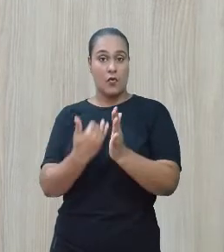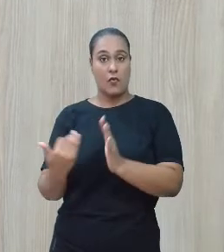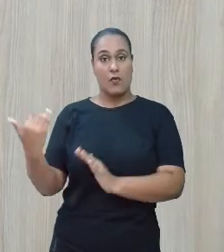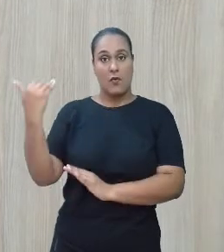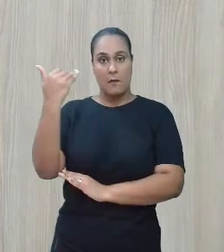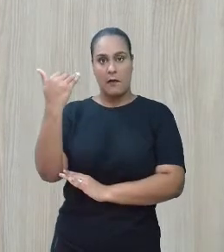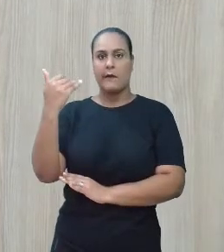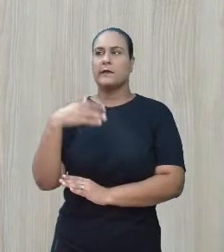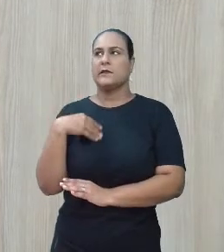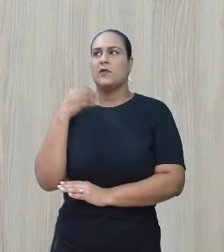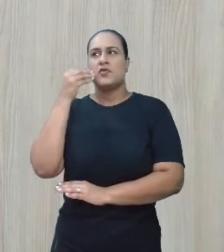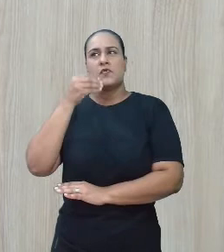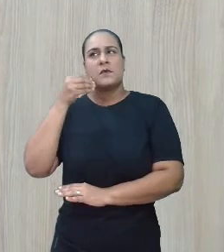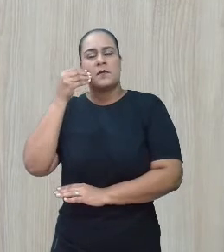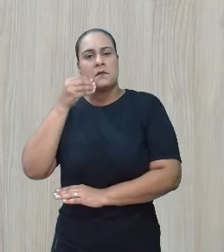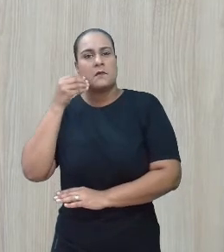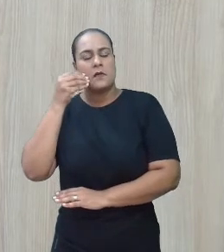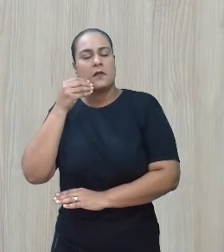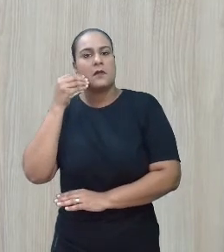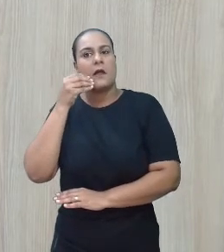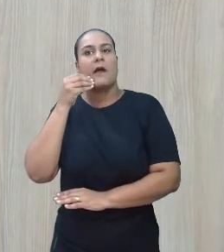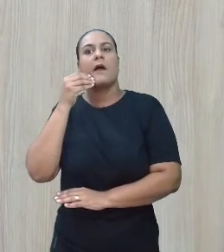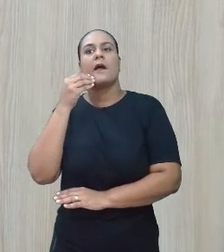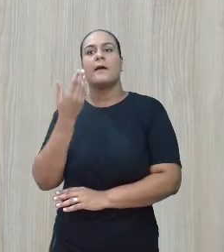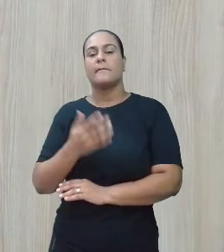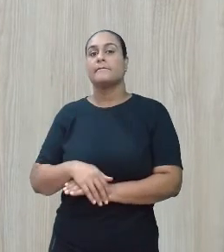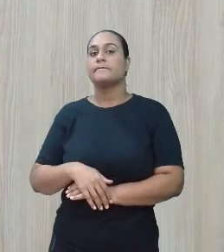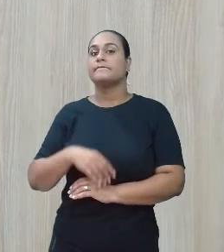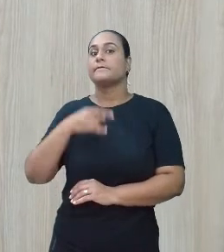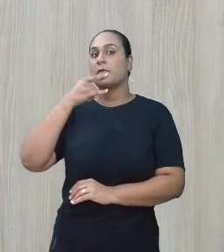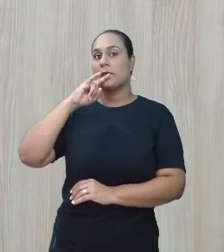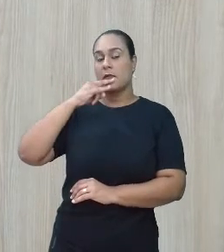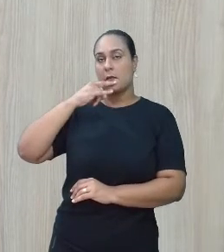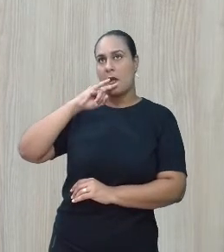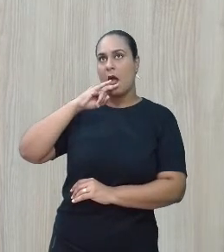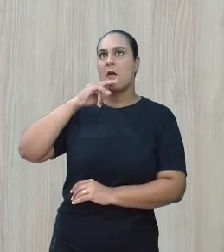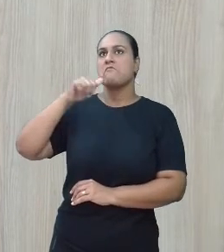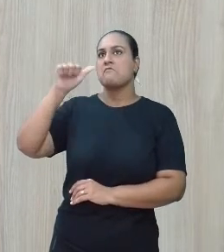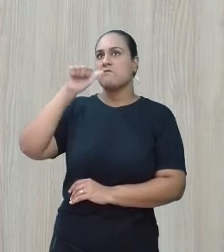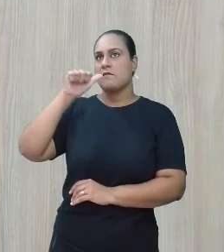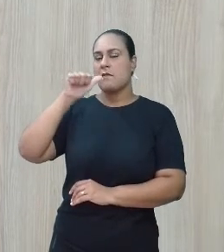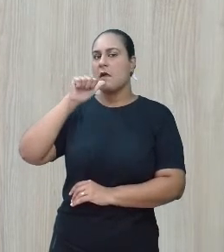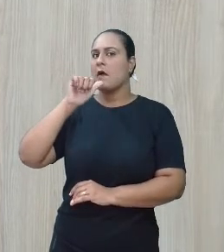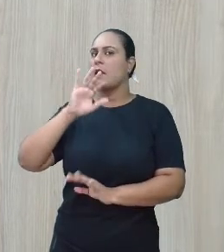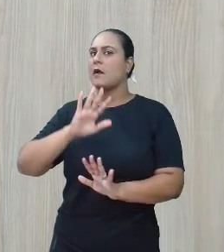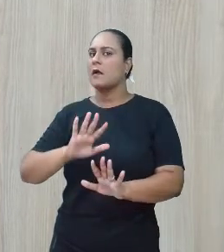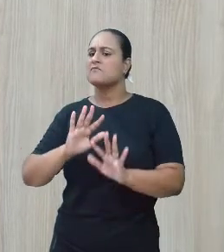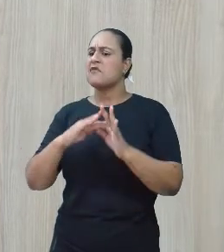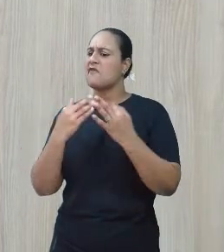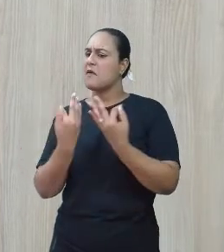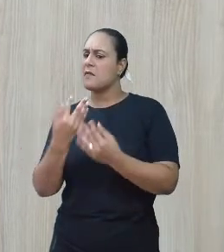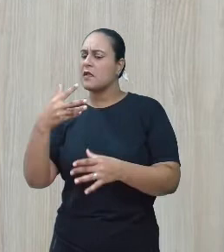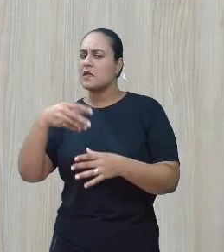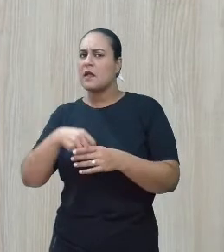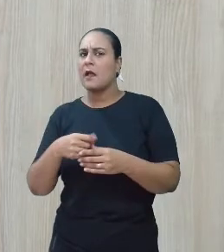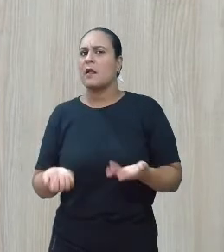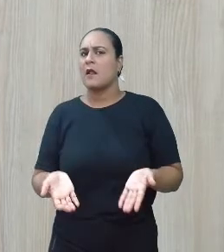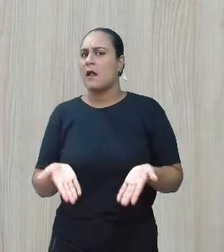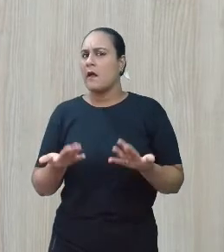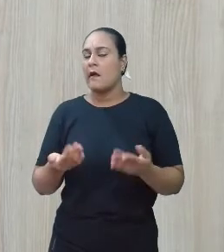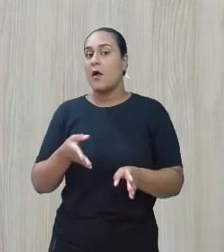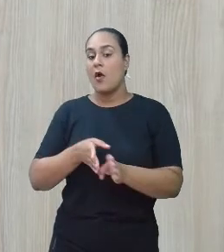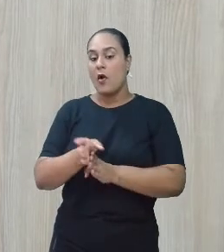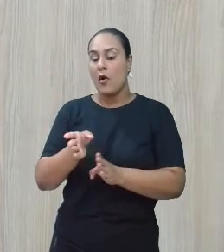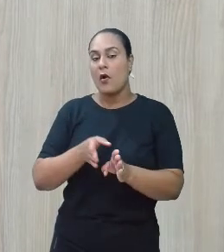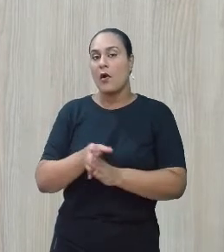experimentar a droga lícita, então experimenta a bebida de forma leve, em família, não é? E os pais também orientem